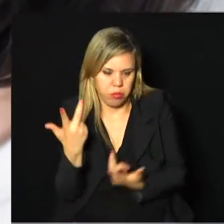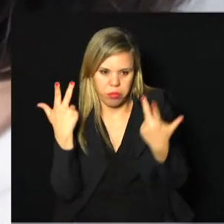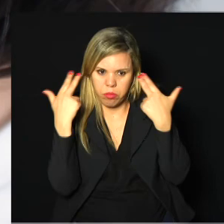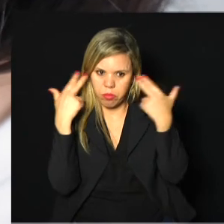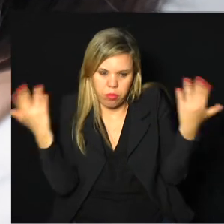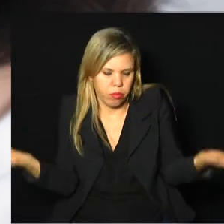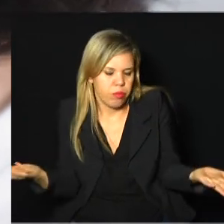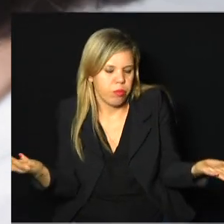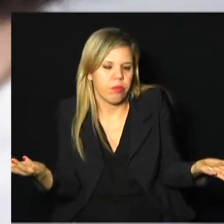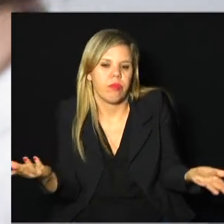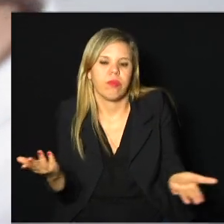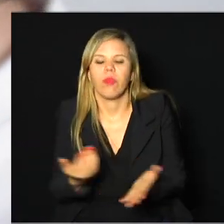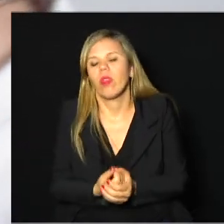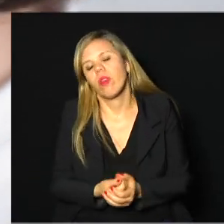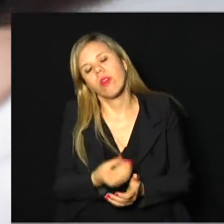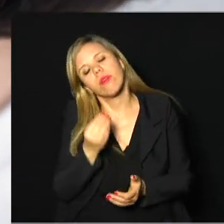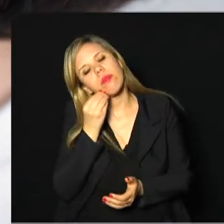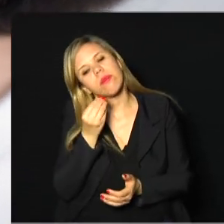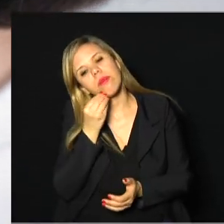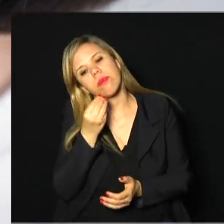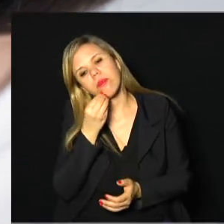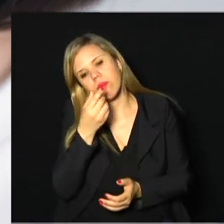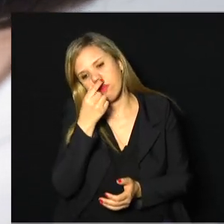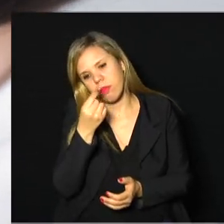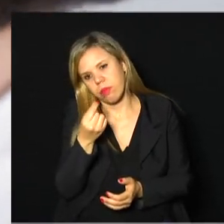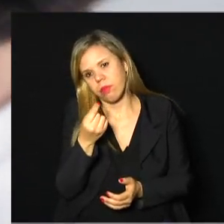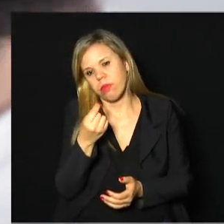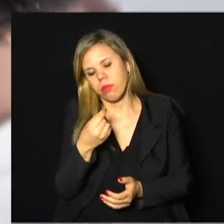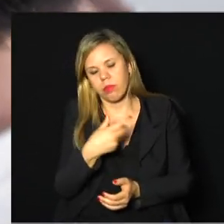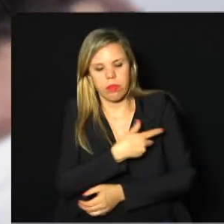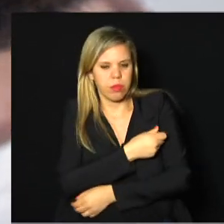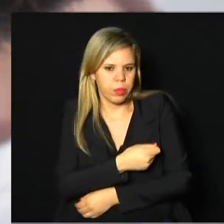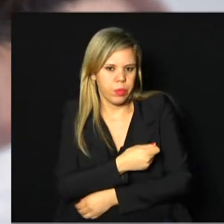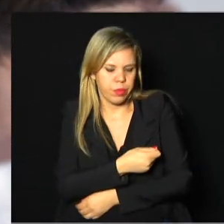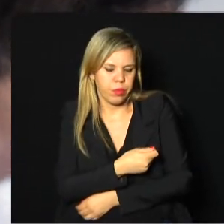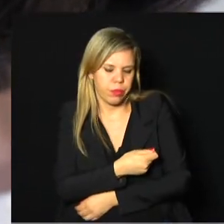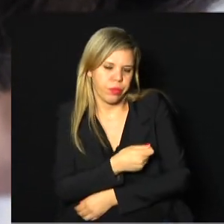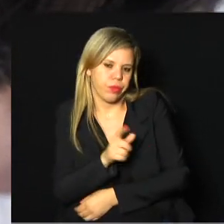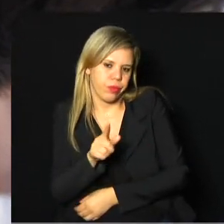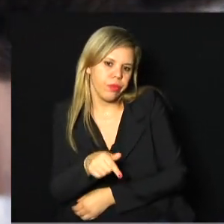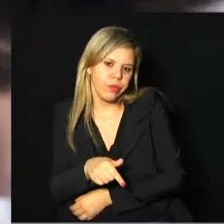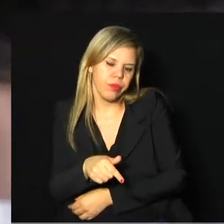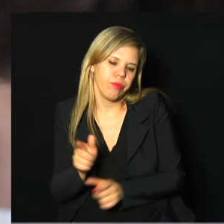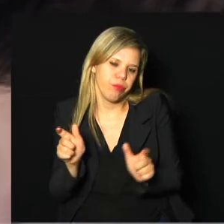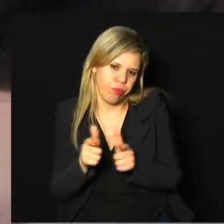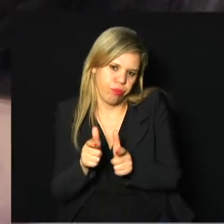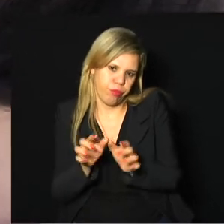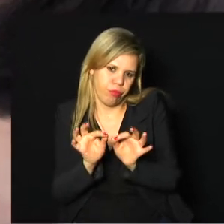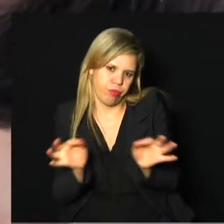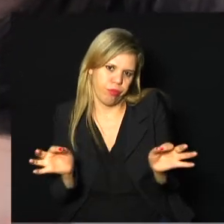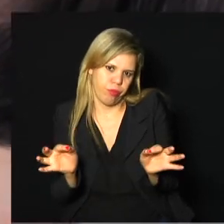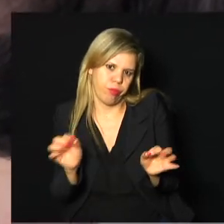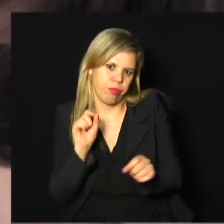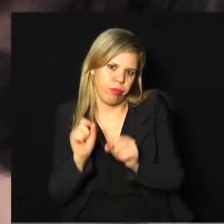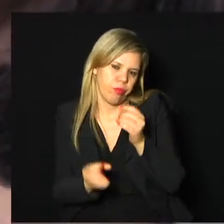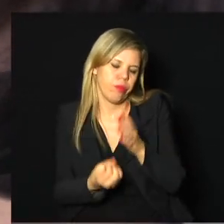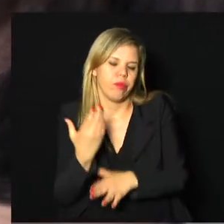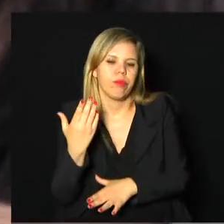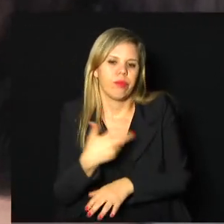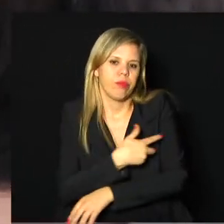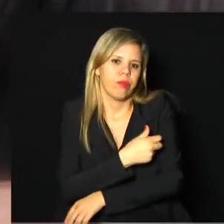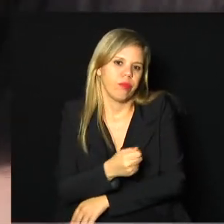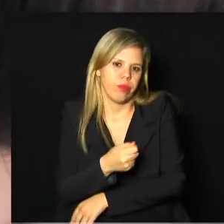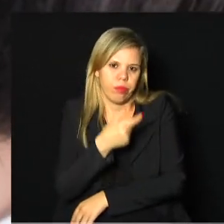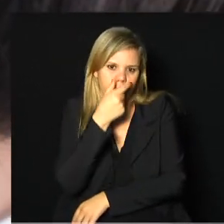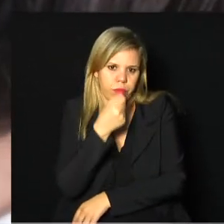gripado. Mas a chance de eu ficar gripado estando vacinado, ela é muito pequena, né? O que